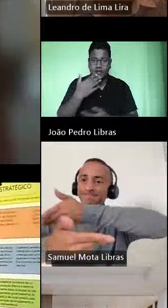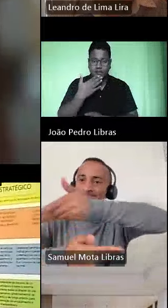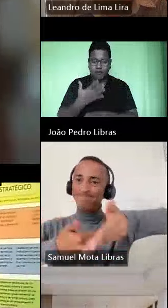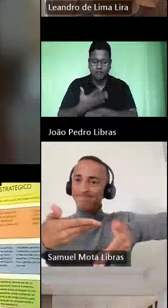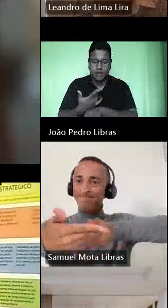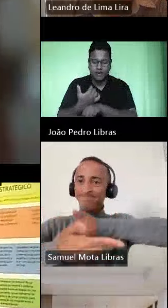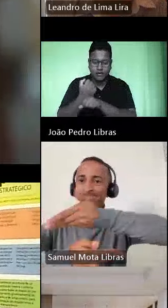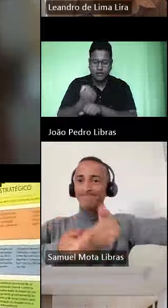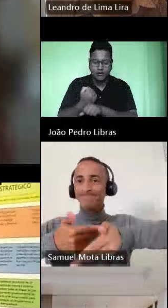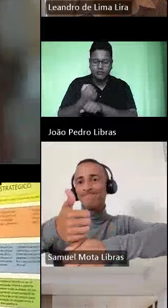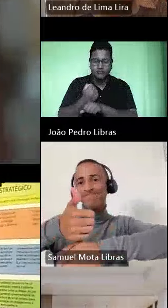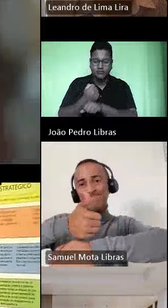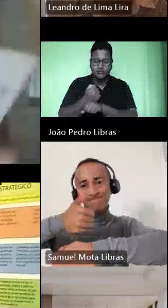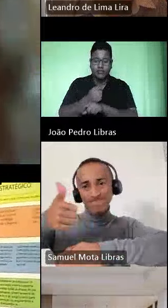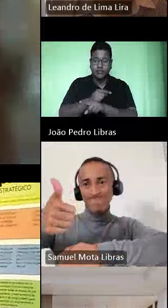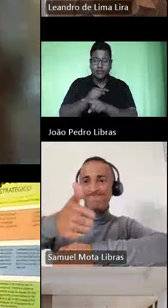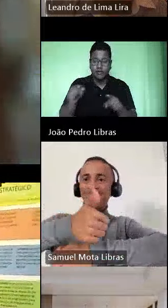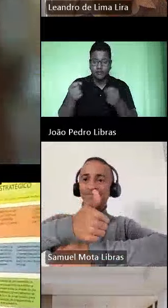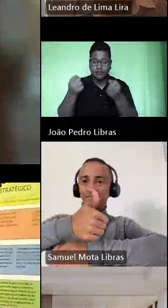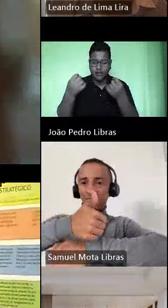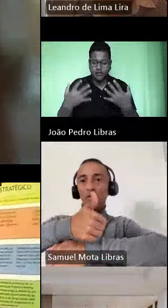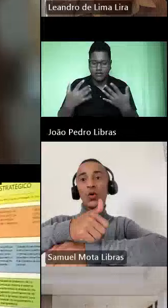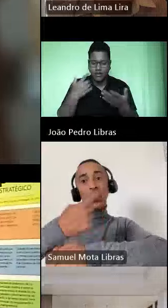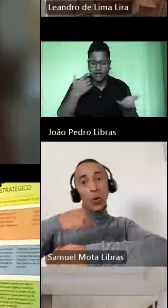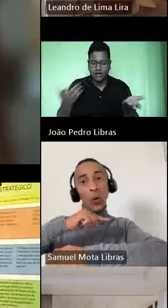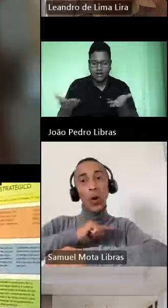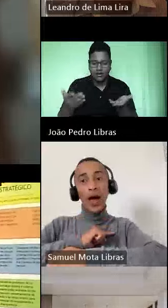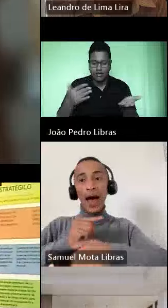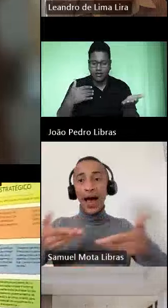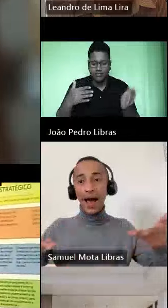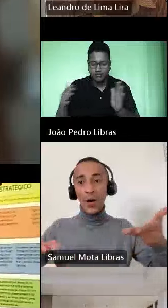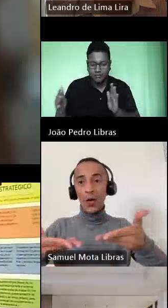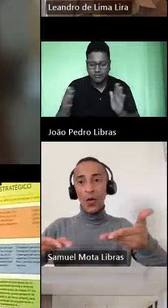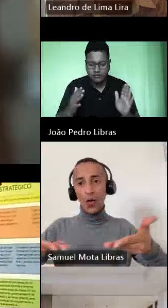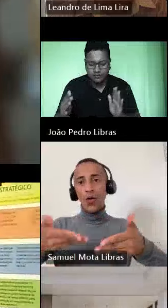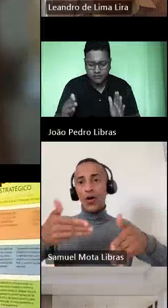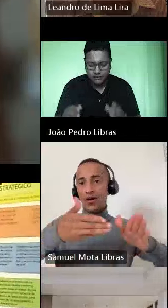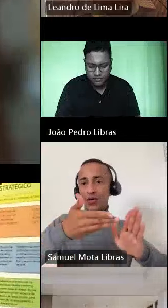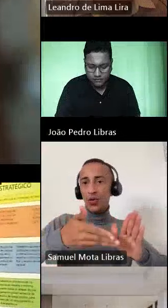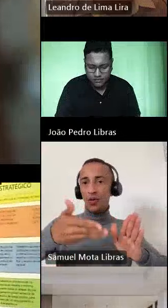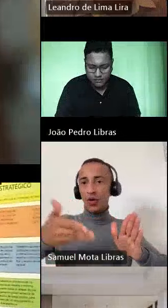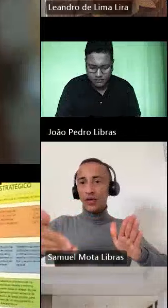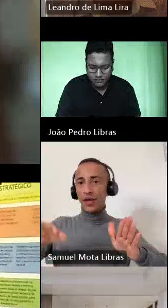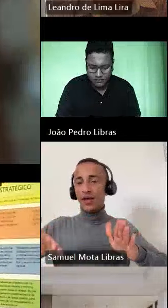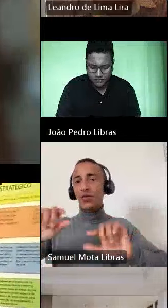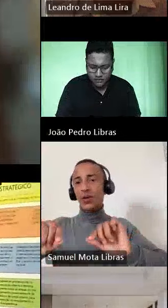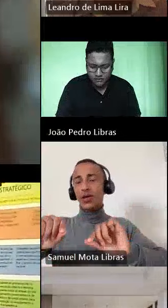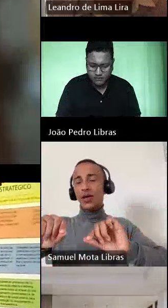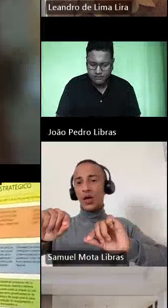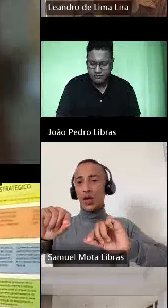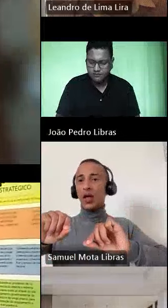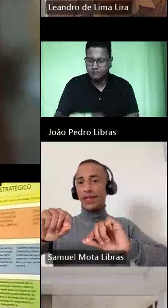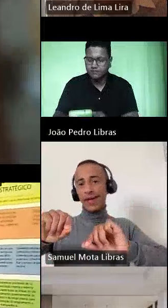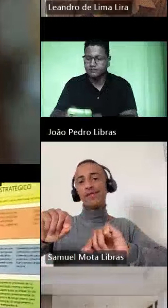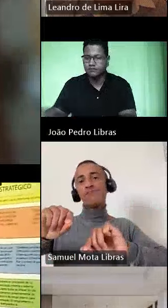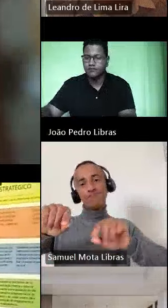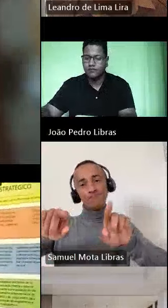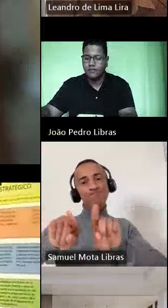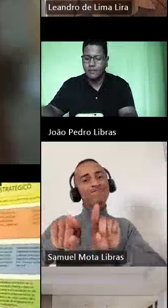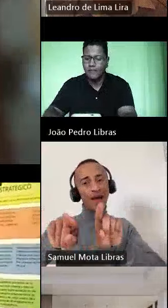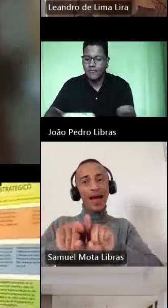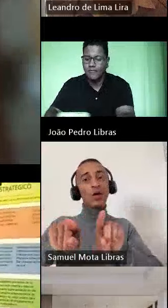Esse daí é a gente tá agora num processo que é quase isso assim né na construção da Estratégia Brasil 2050 eh a gente